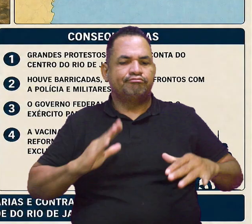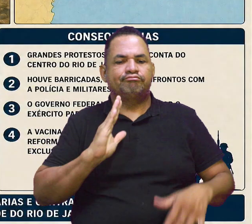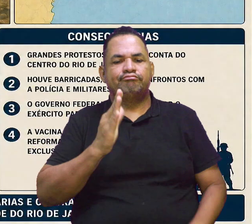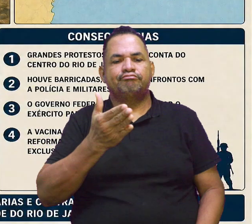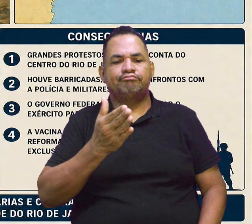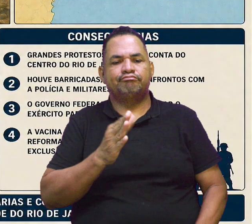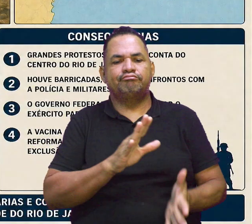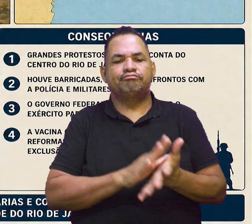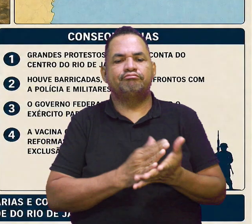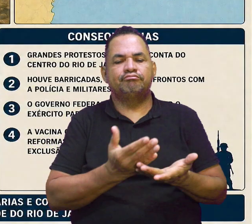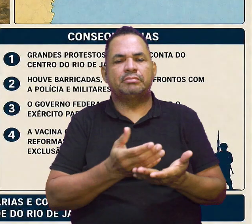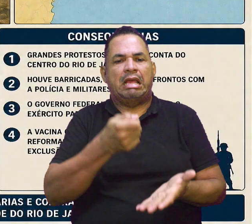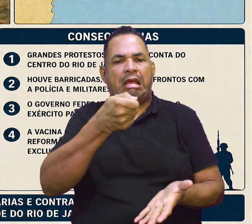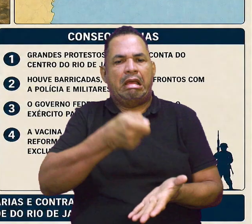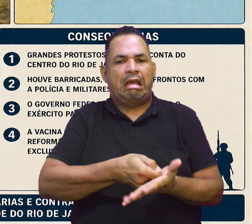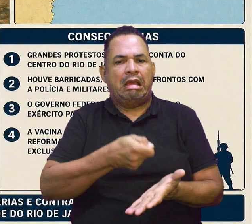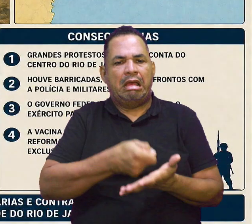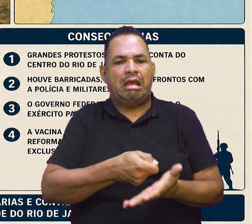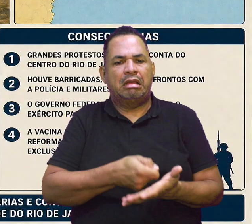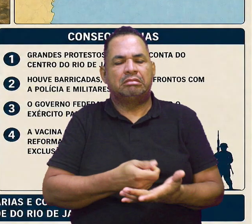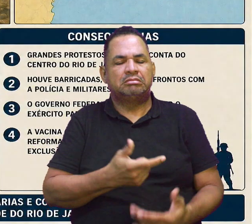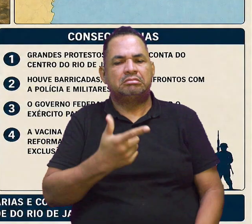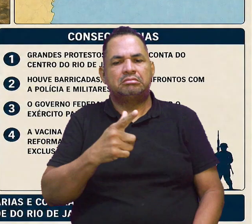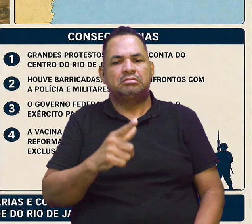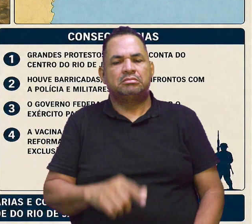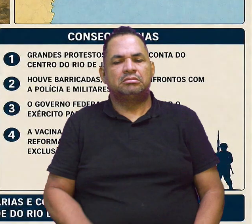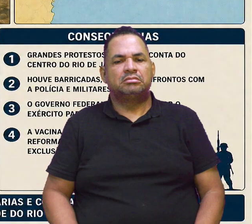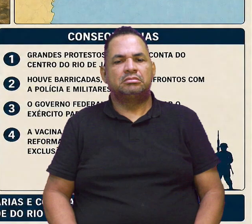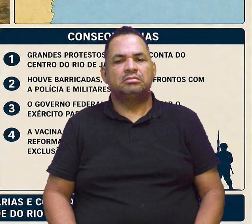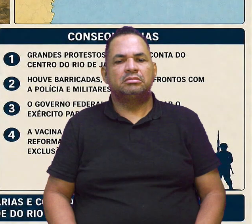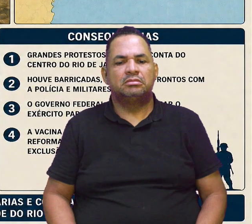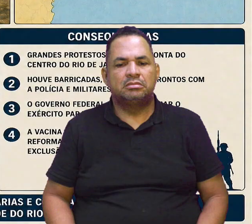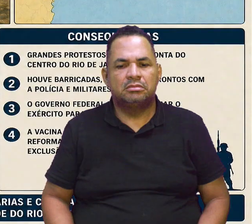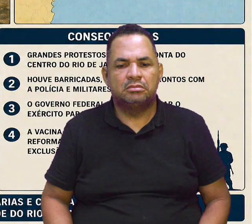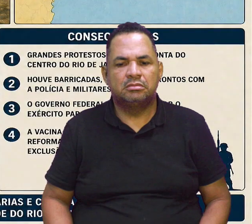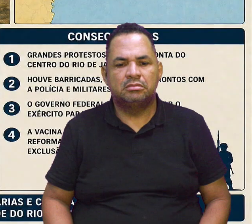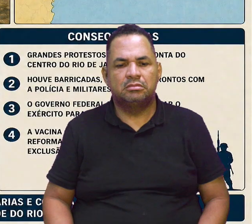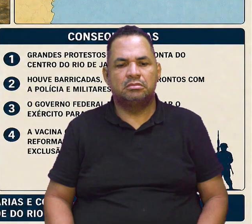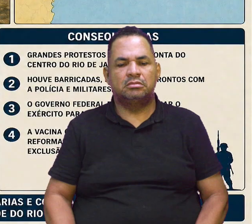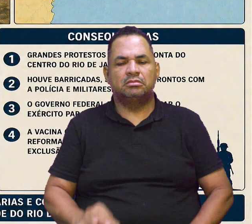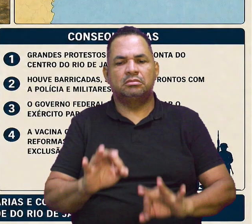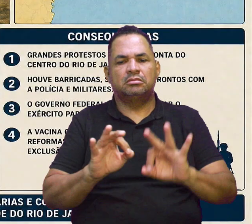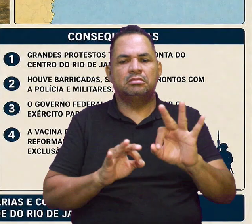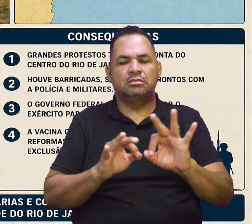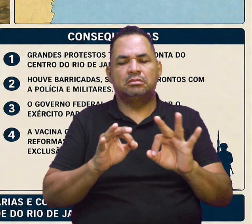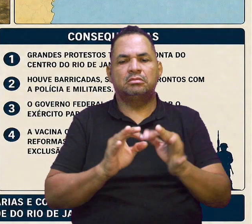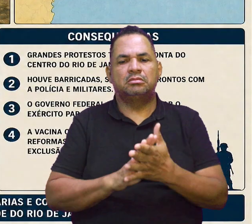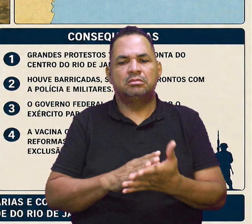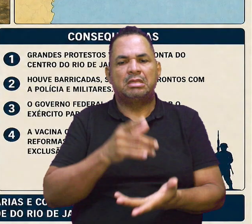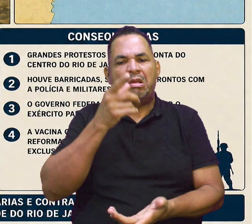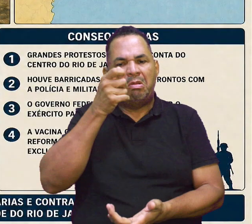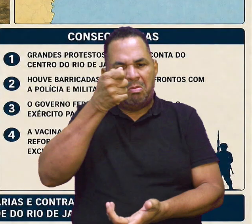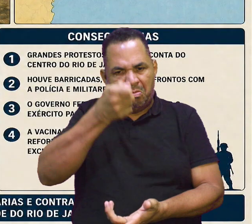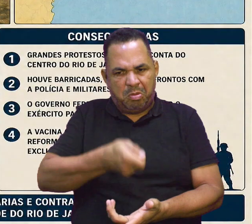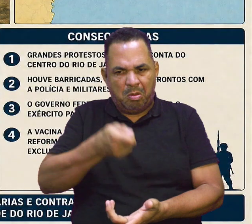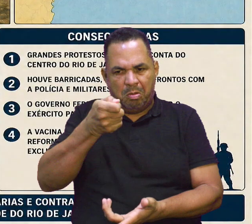de vida, viu a vacina obrigatória como mais um abuso do governo. Então, qual que